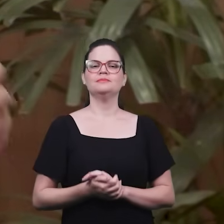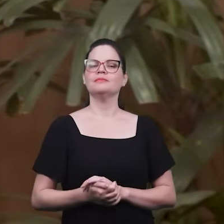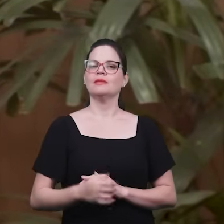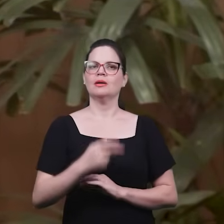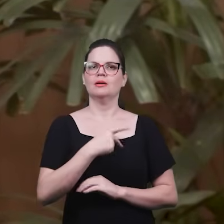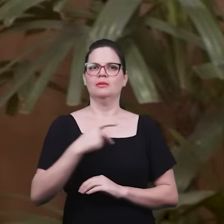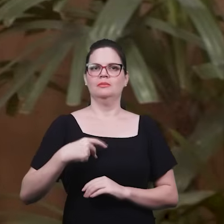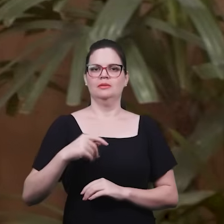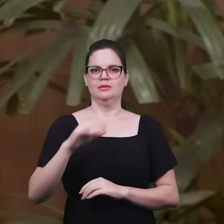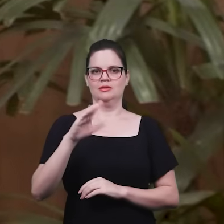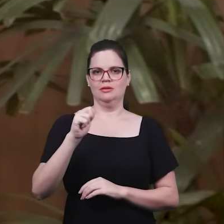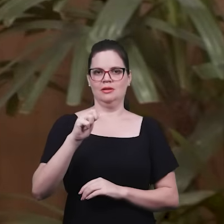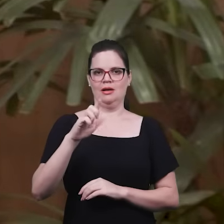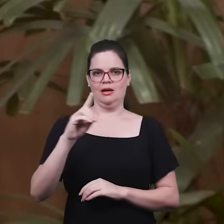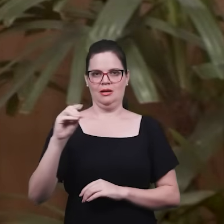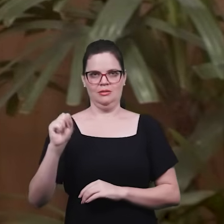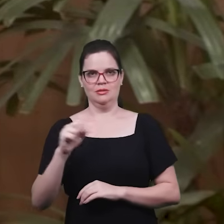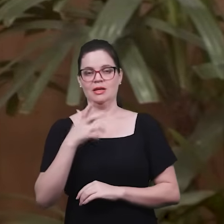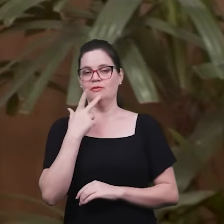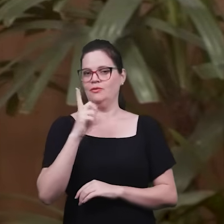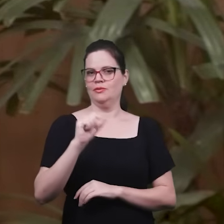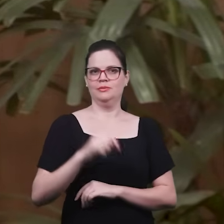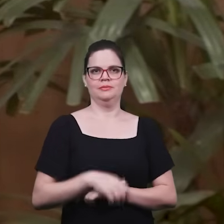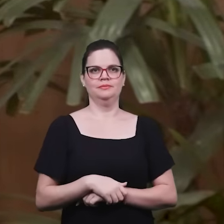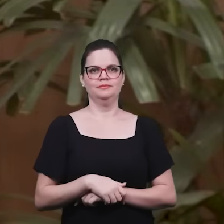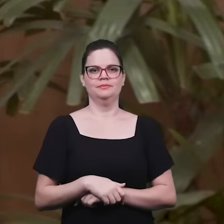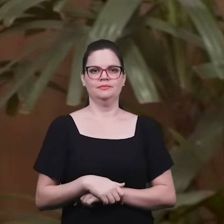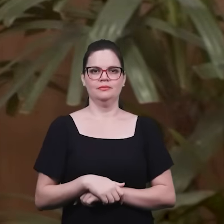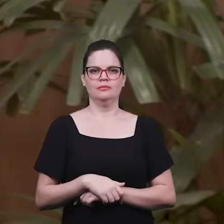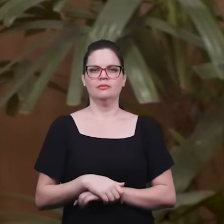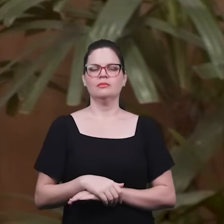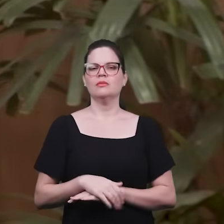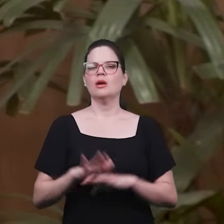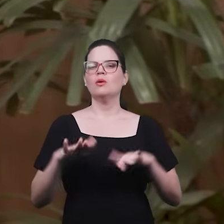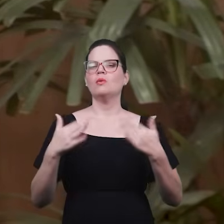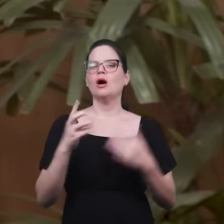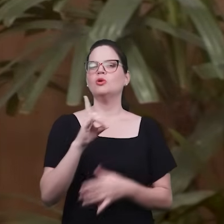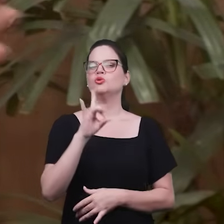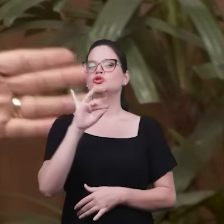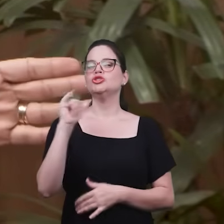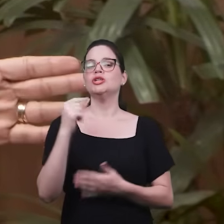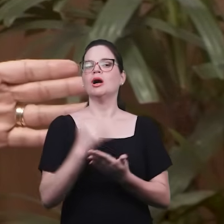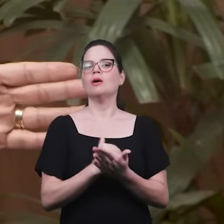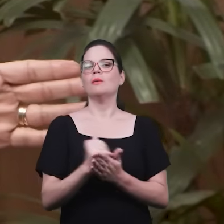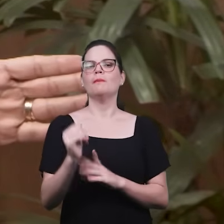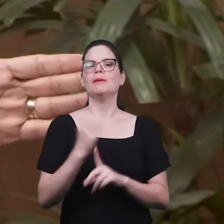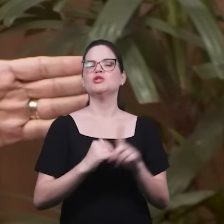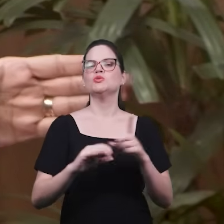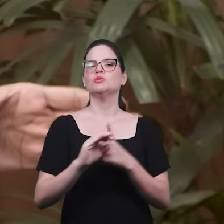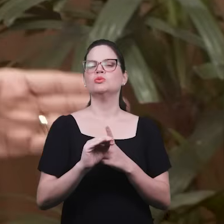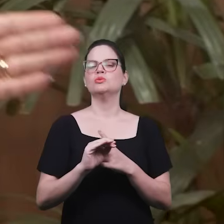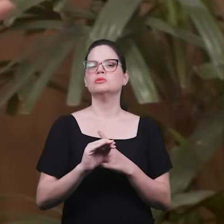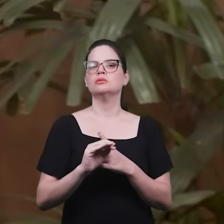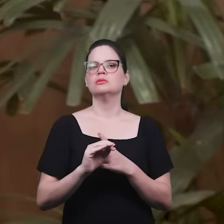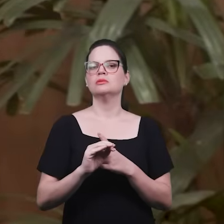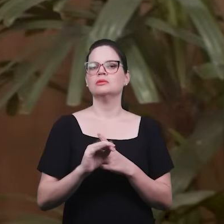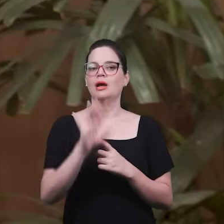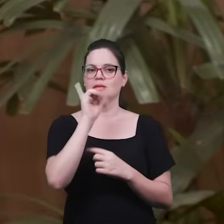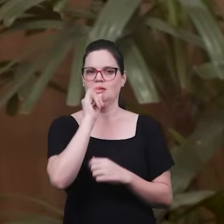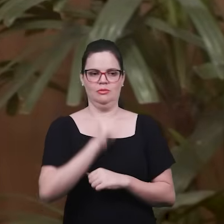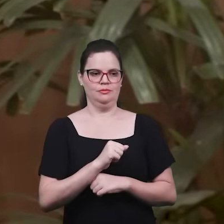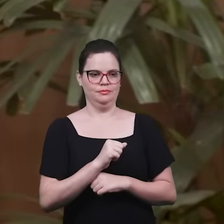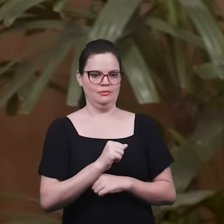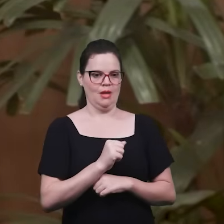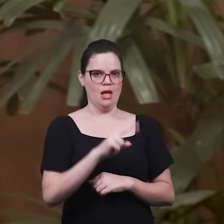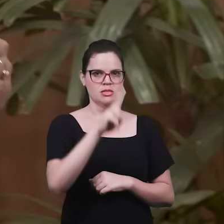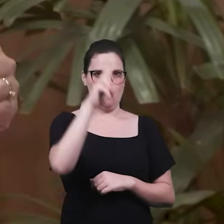querido, ele costuma dizer assim para nós: quando o culto começa? Quando o outro termina. Então o culto já começa quando